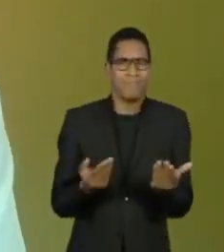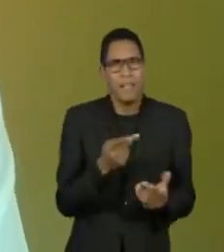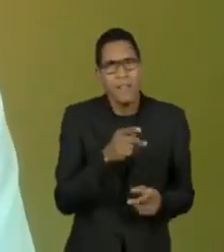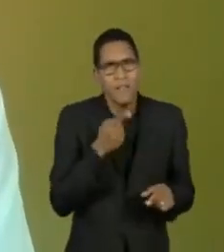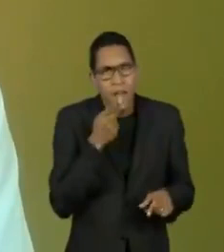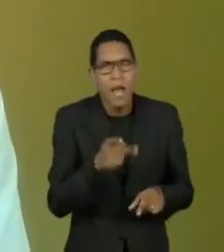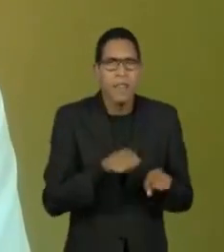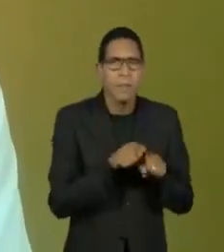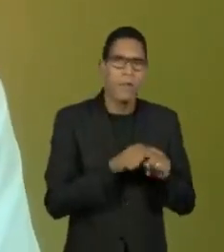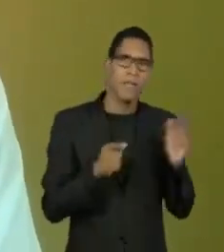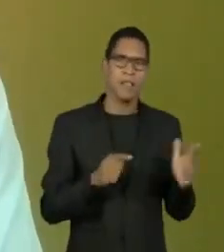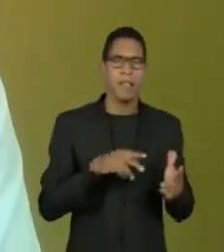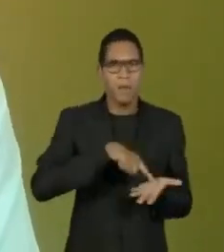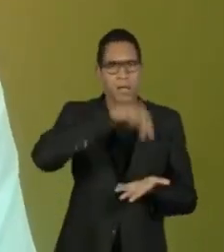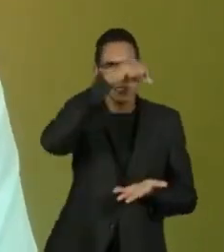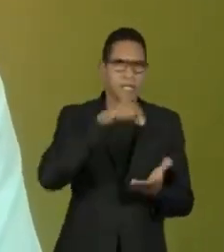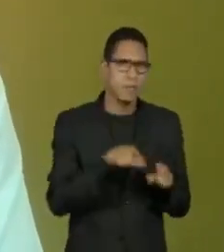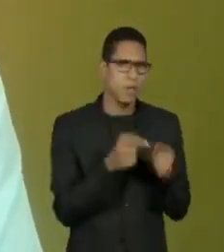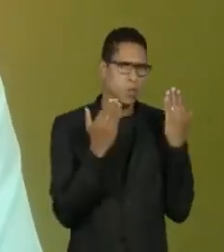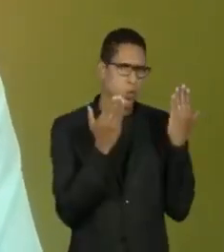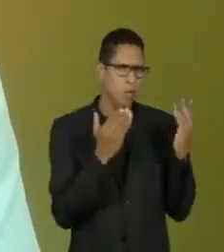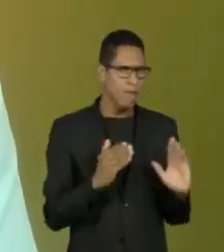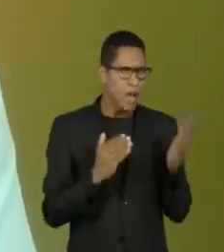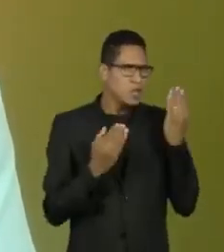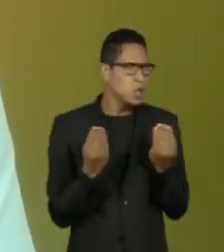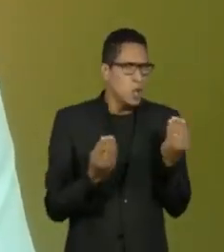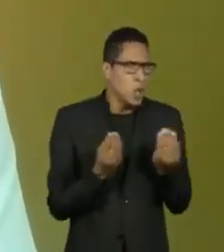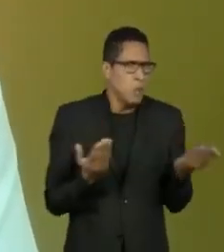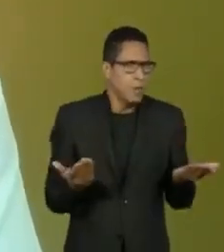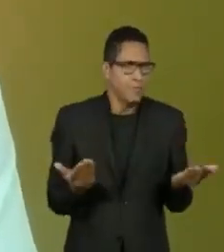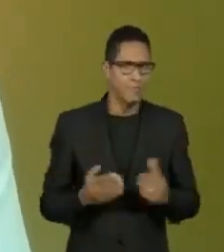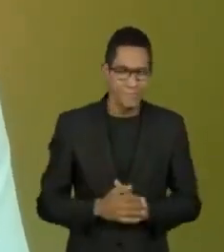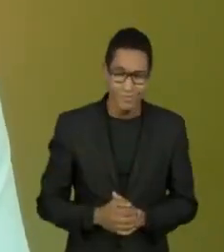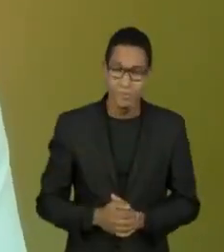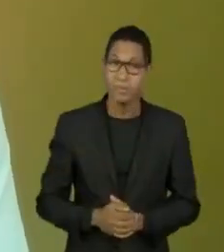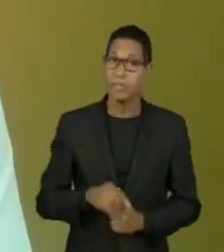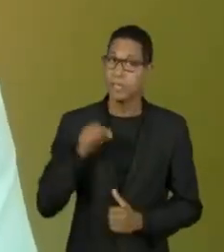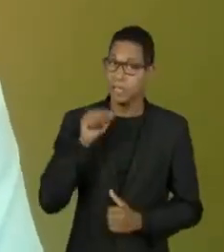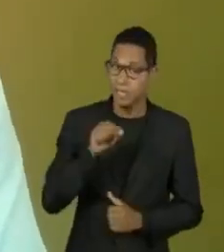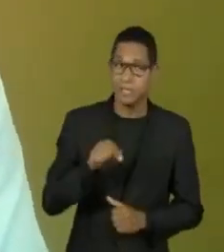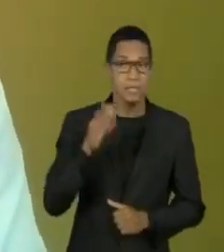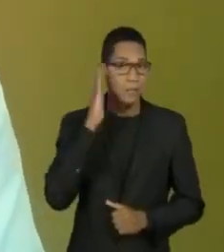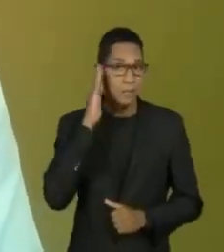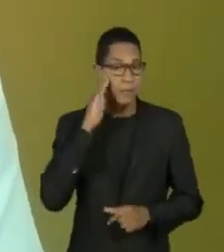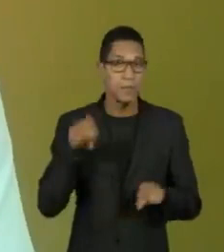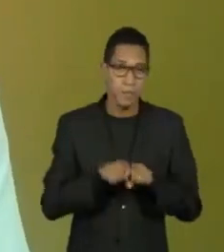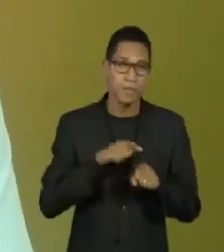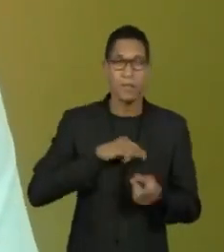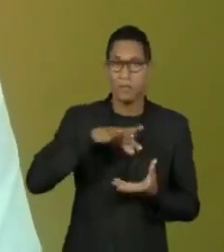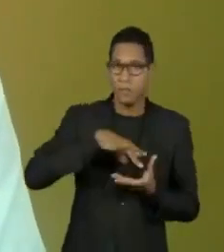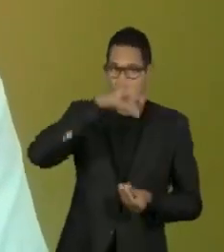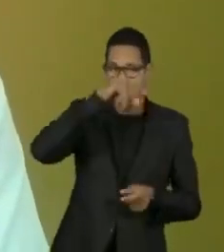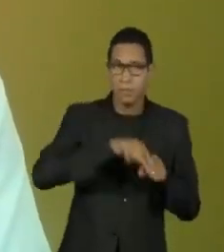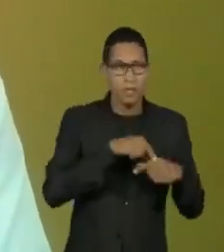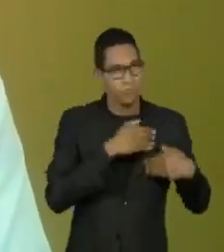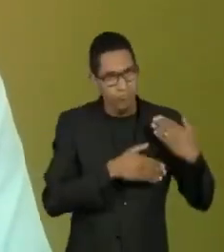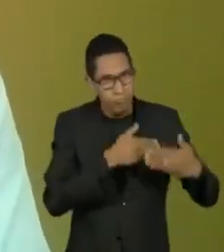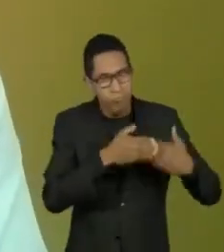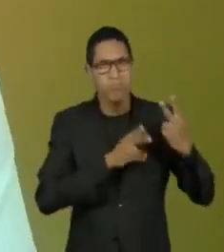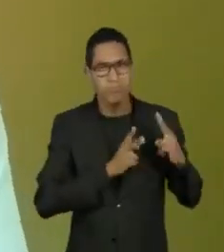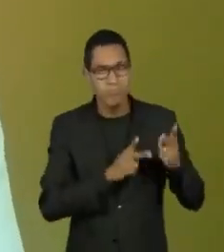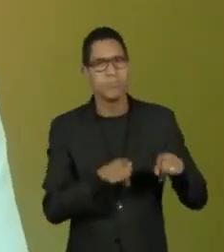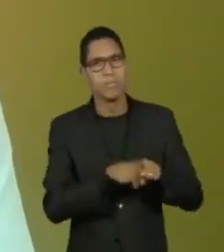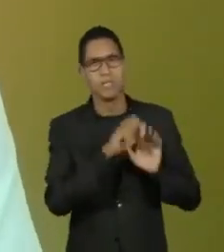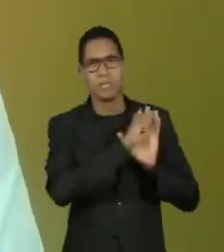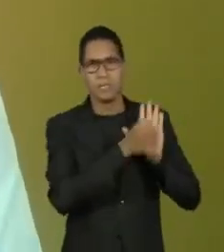democracia norte-americana. Isto é algo inédito, nunca aconteceu. Vamos lembrar, os Estados Unidos são uma democracia ininterrupta desde o final do